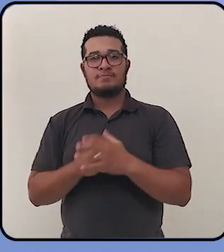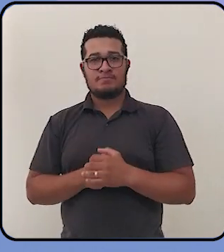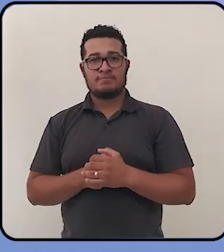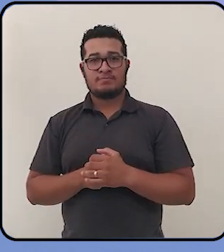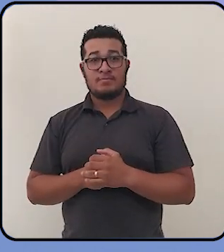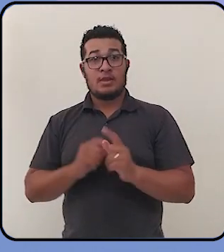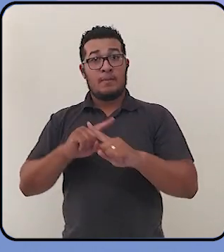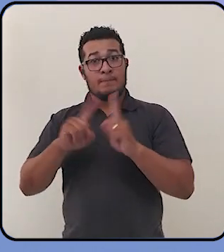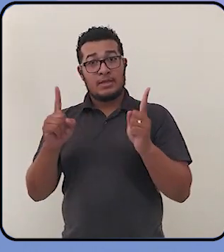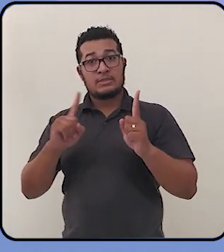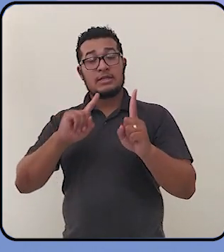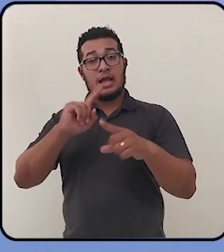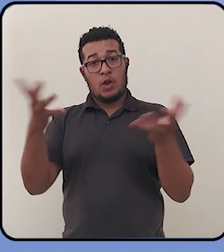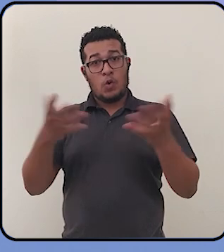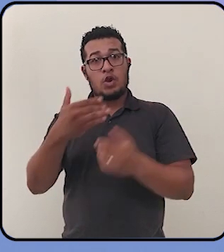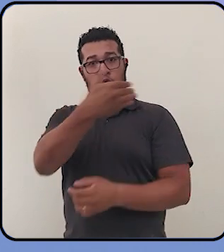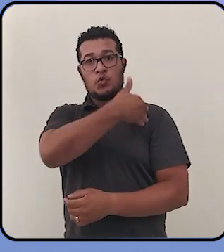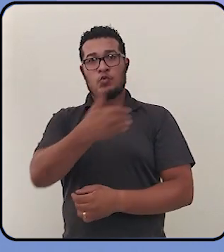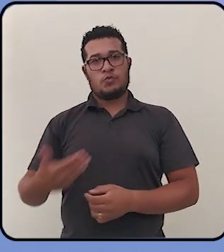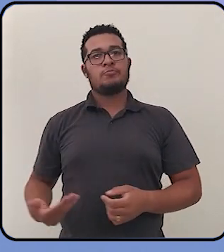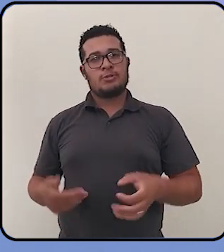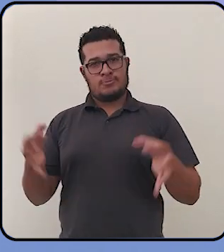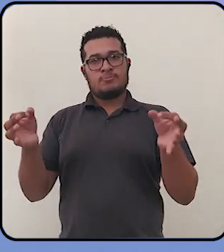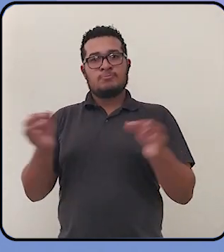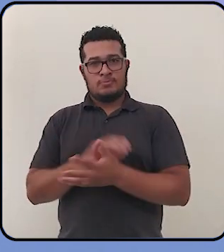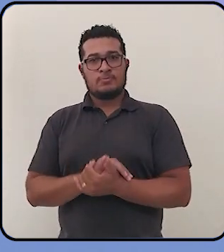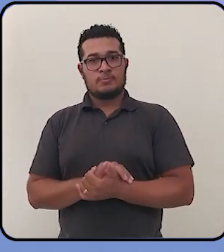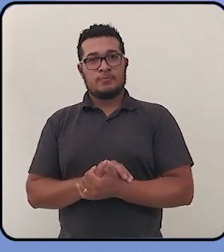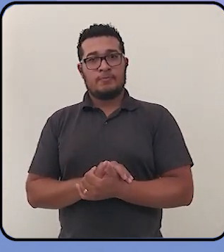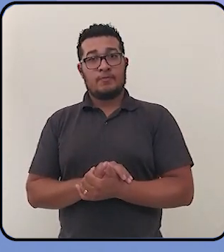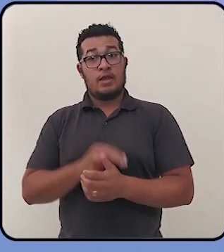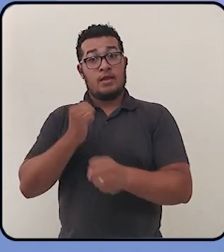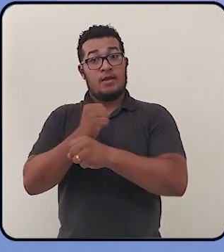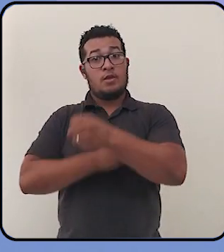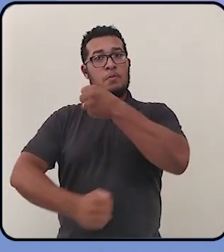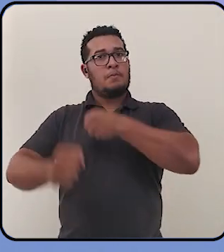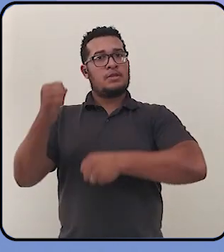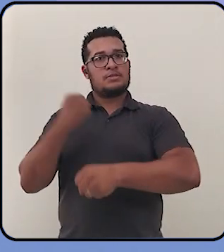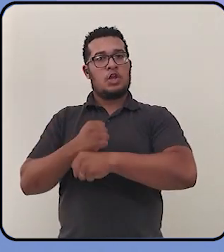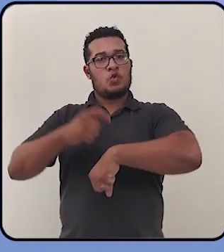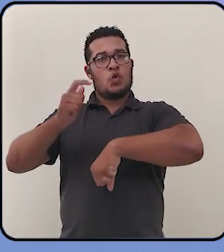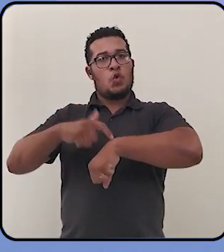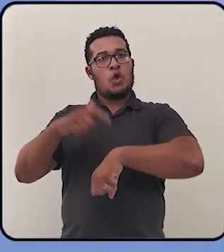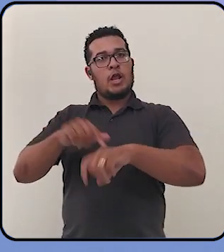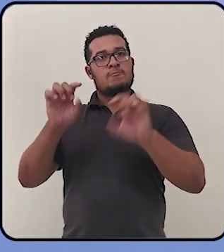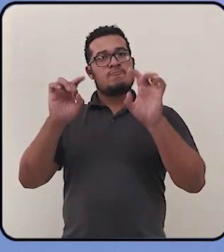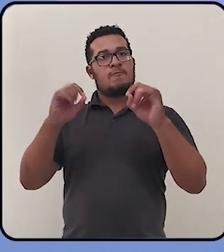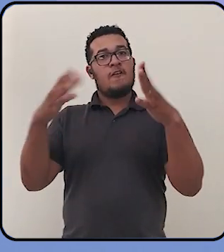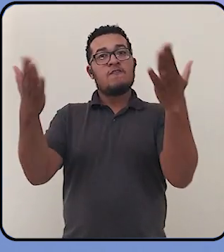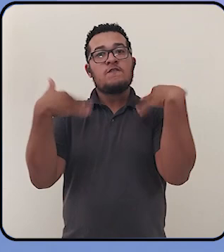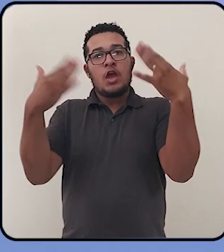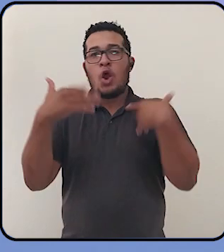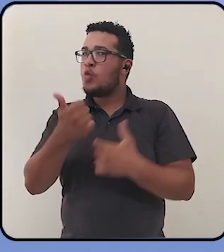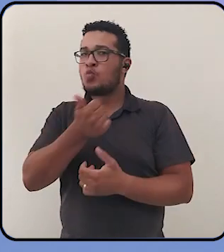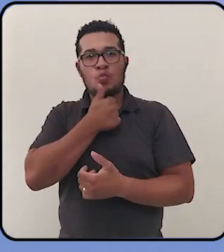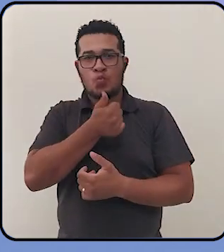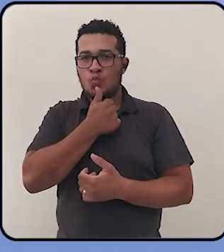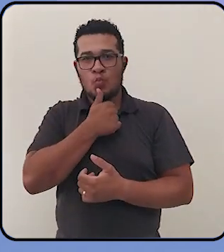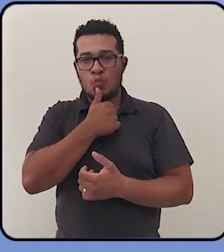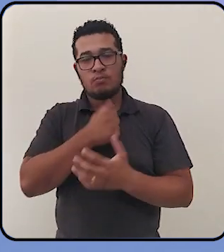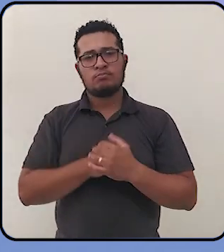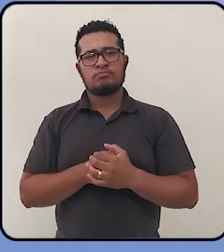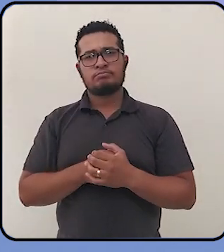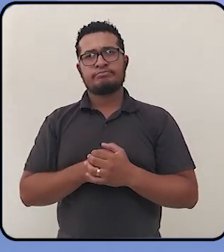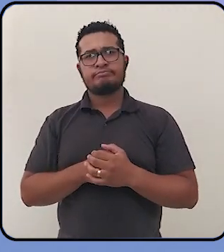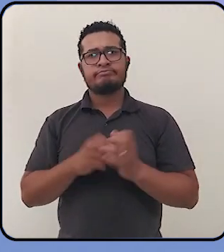aproveitar mais a luz solar. Só que a partir do governo atual, no ano passado, nós não tivemos